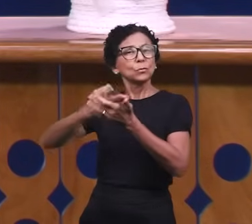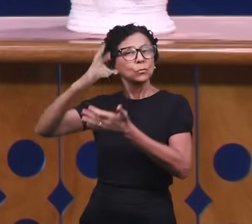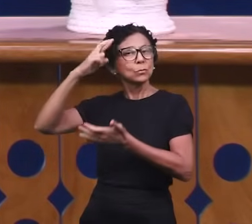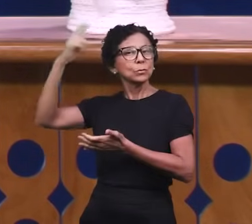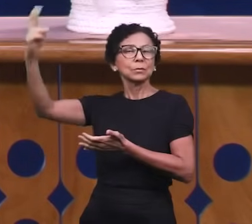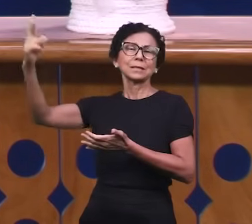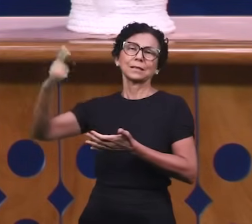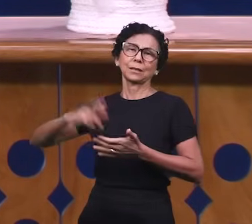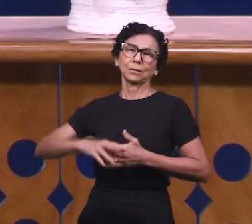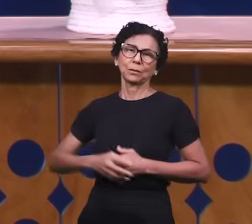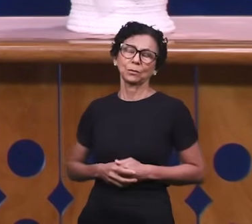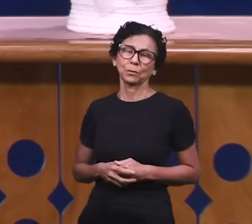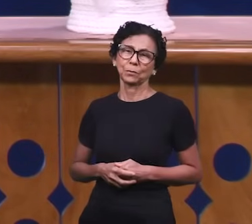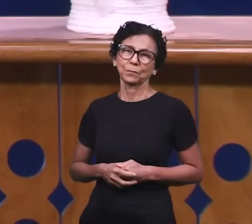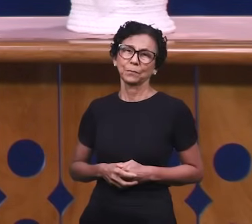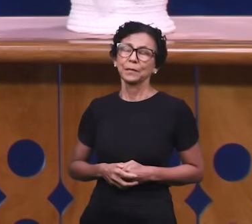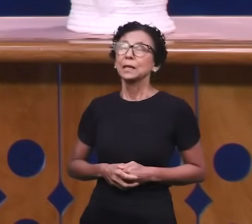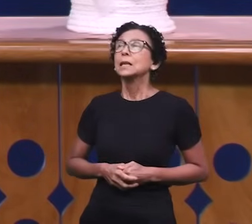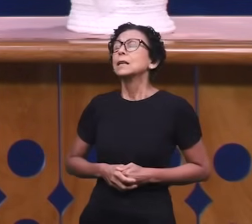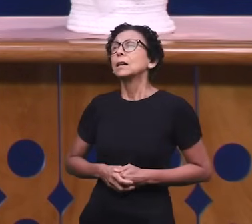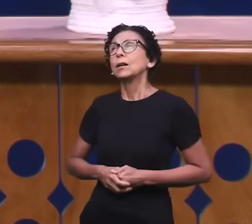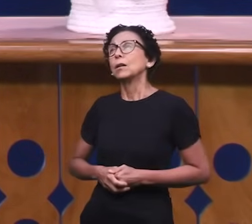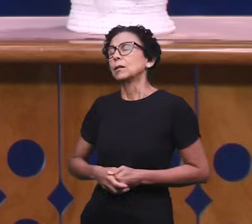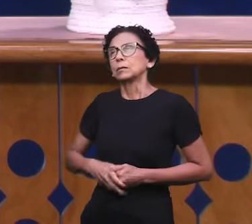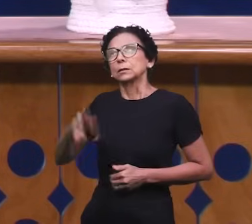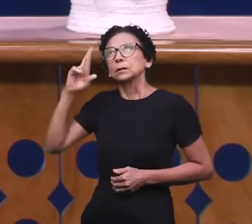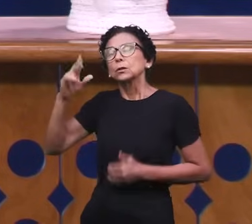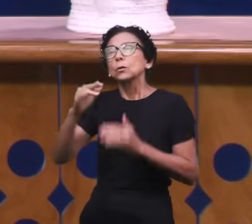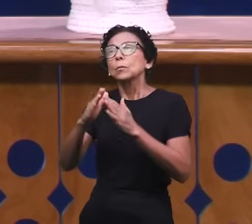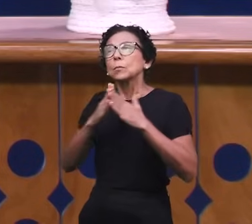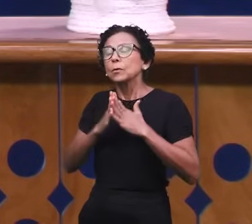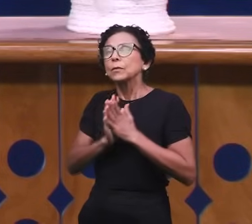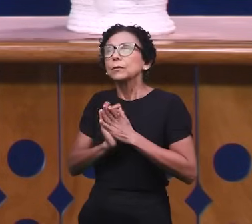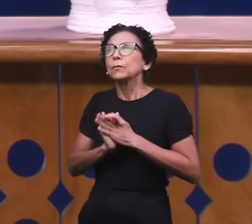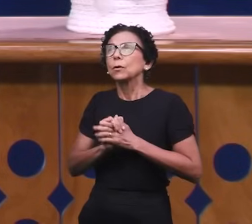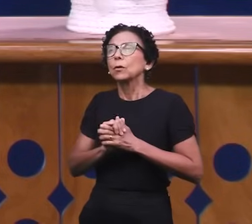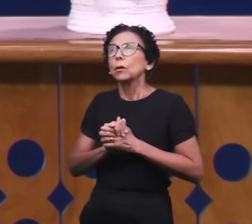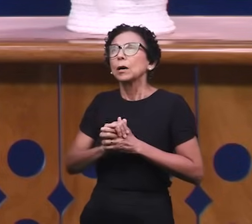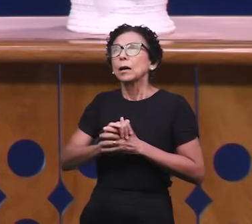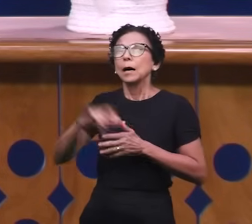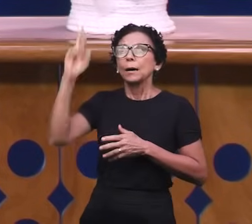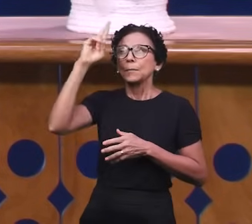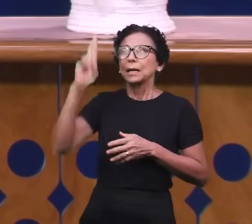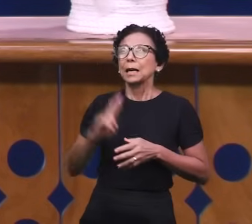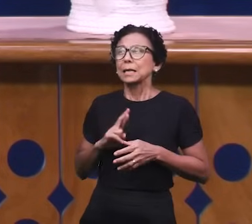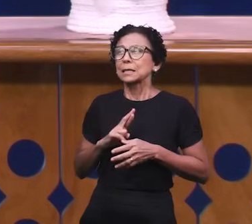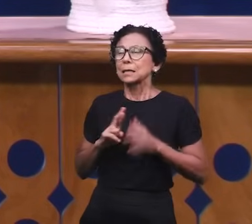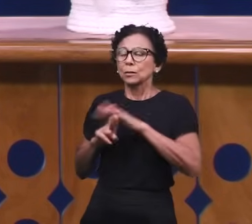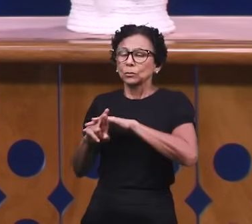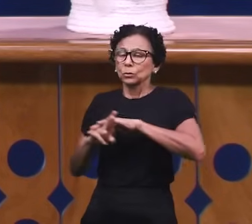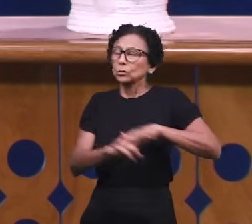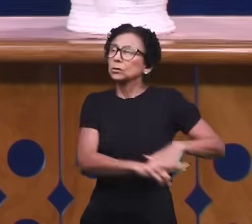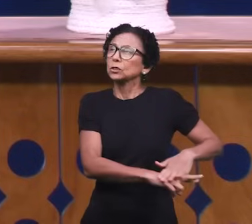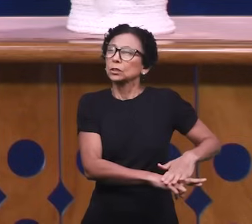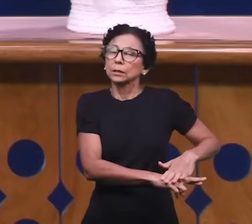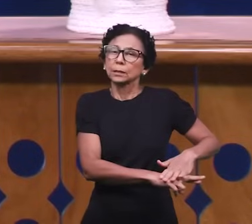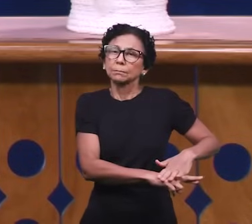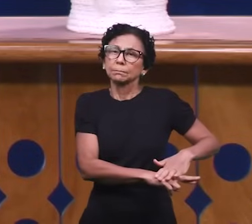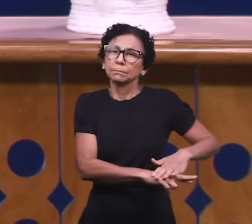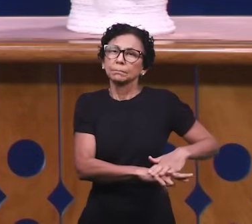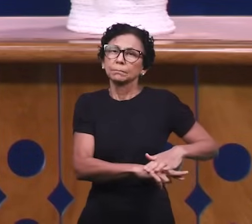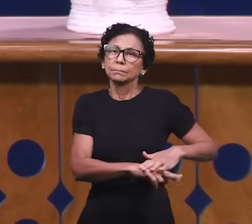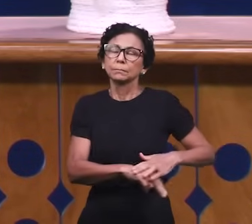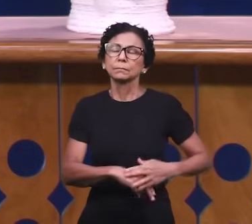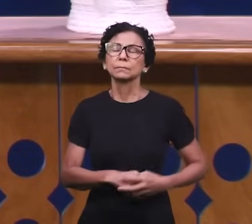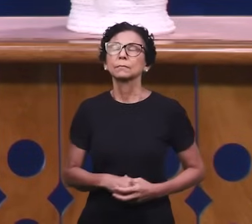inteiramente no Senhor, inteiramente em ti. Senhor, não deixa que o homem prevaleça. Senhor, não deixe que eu prevaleça, porque o Senhor